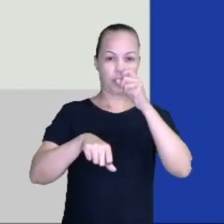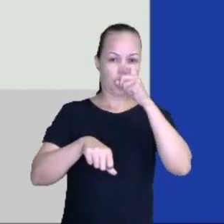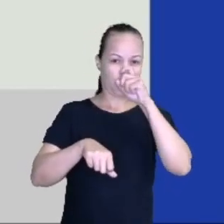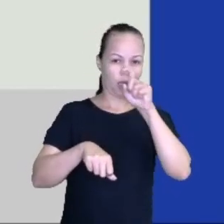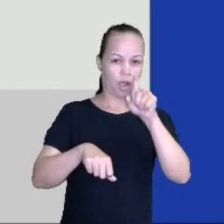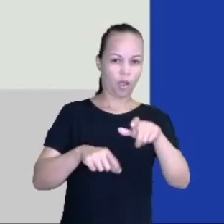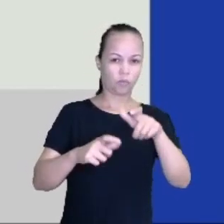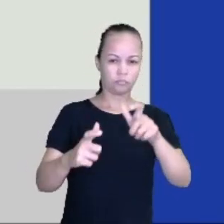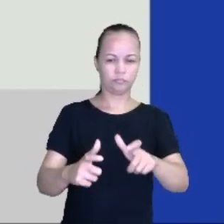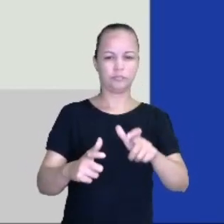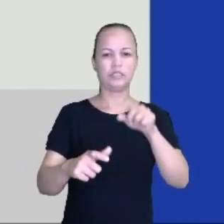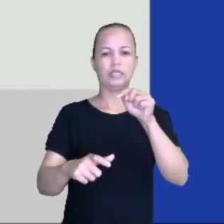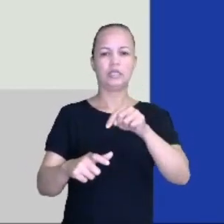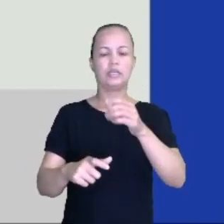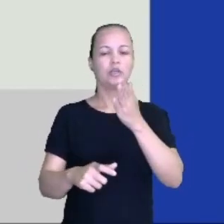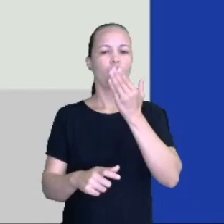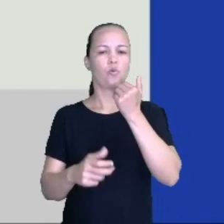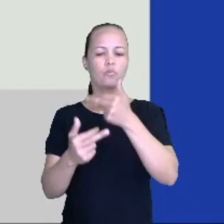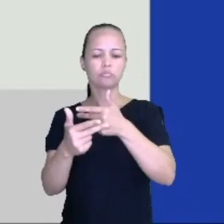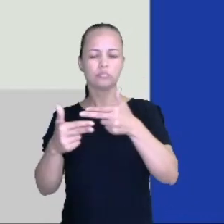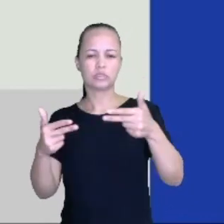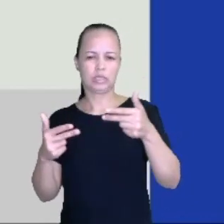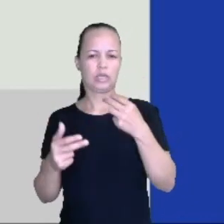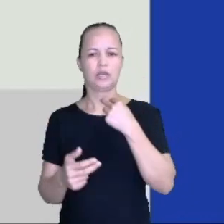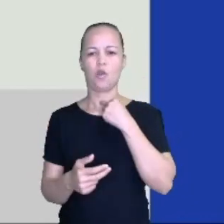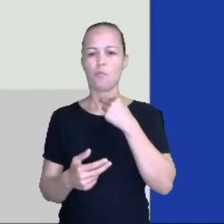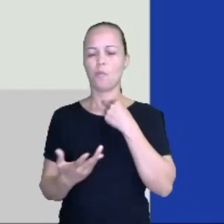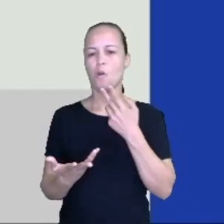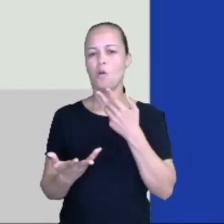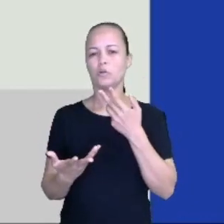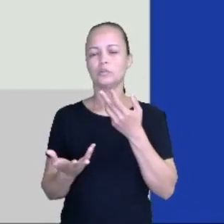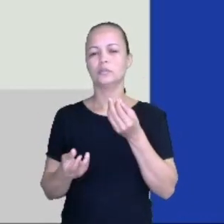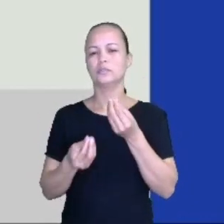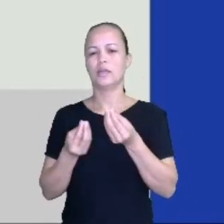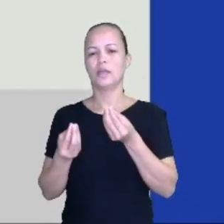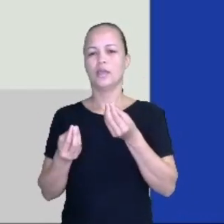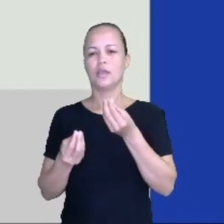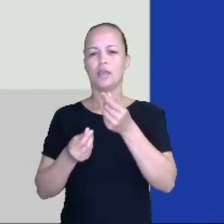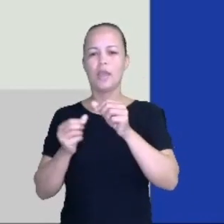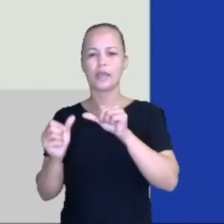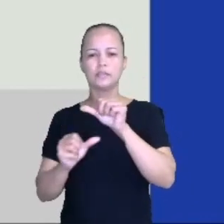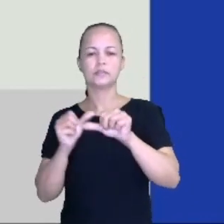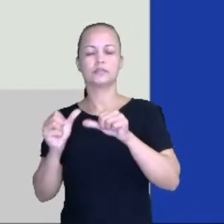material orgânico que não pode ser reciclado, como restos de